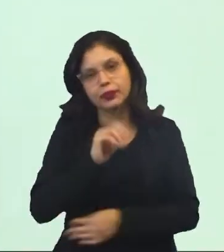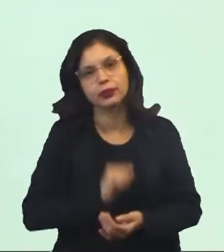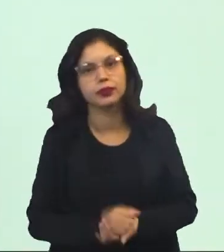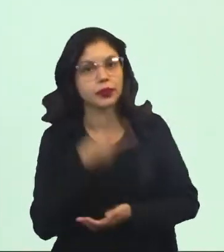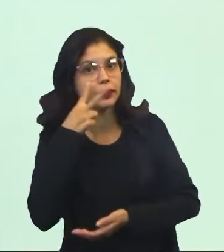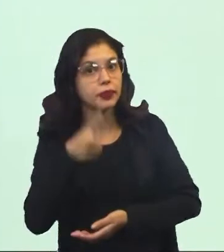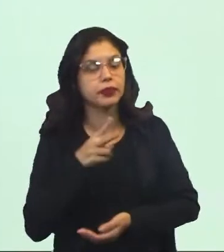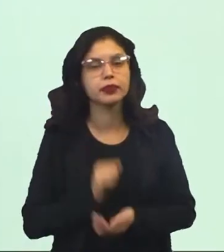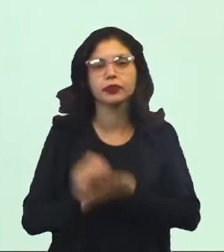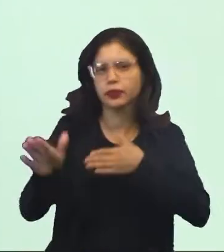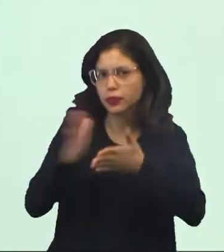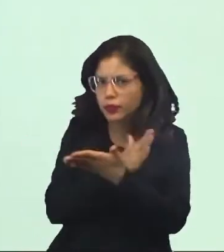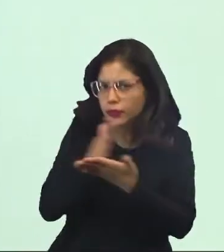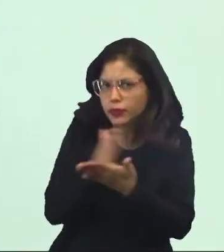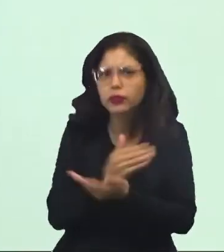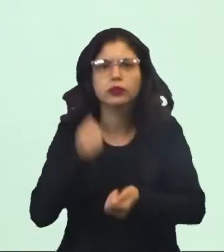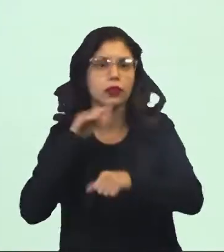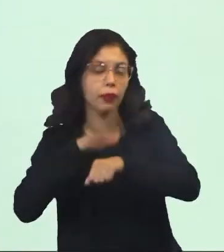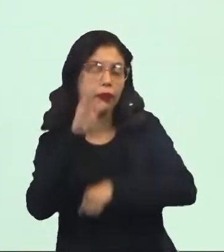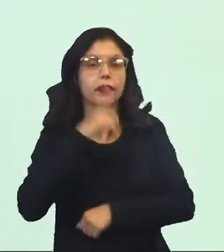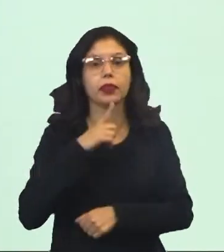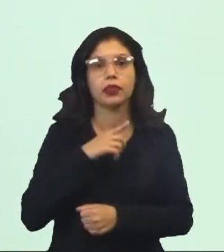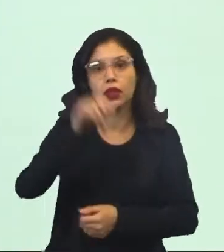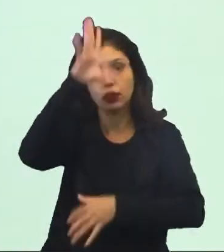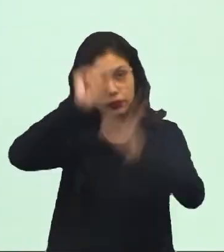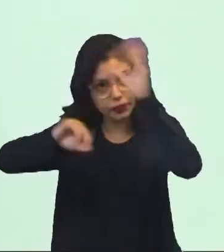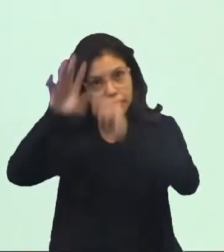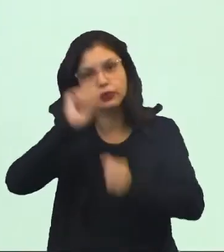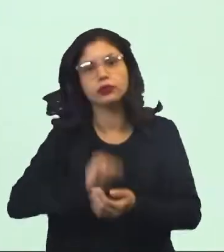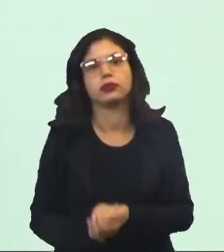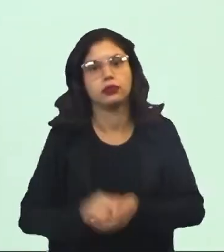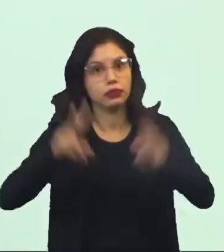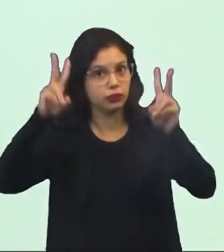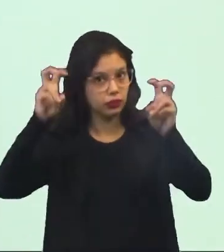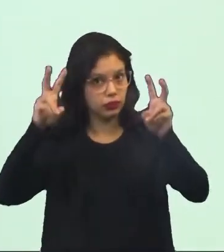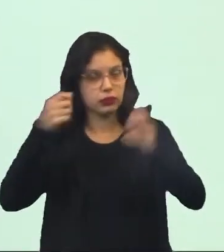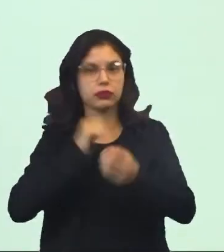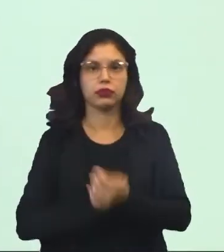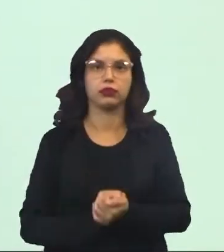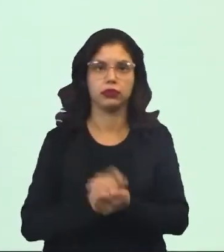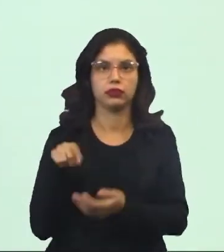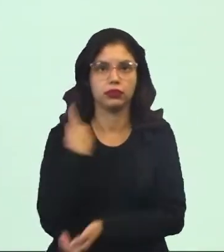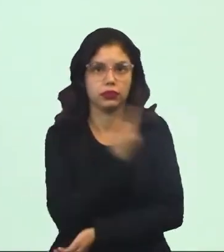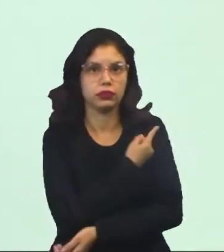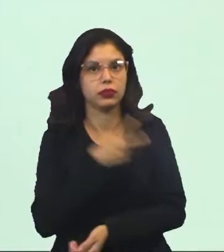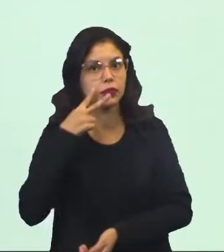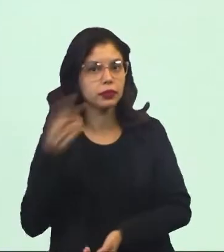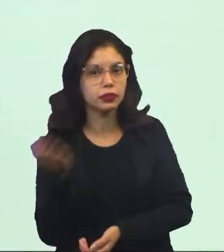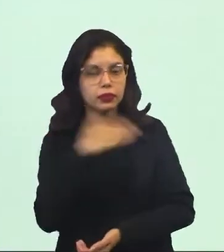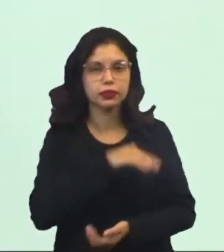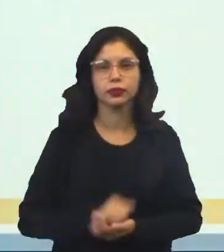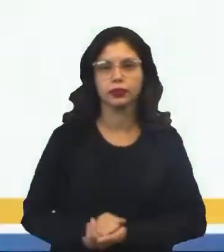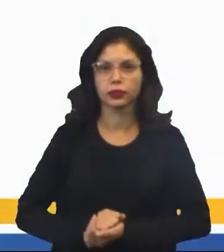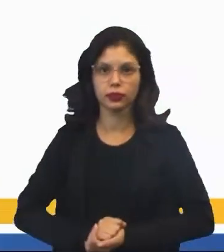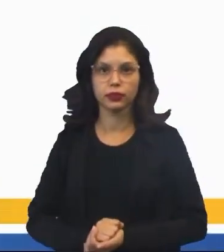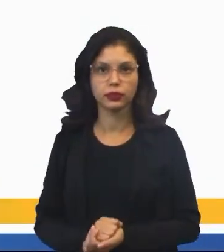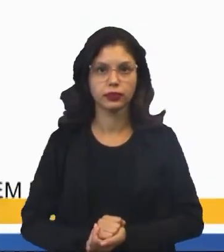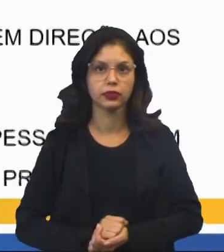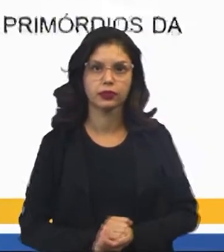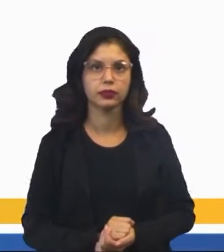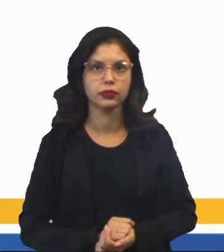Vamos então ver o que mais nós temos a aprender sobre esse assunto da nossa aula. Vamos lá então.